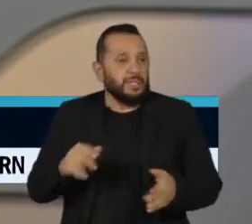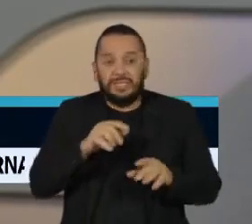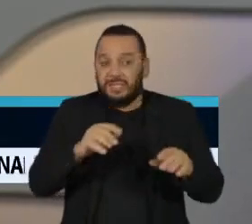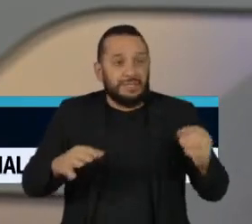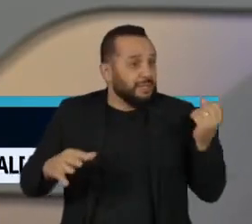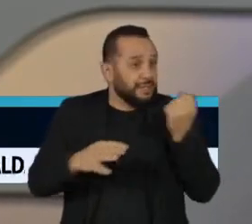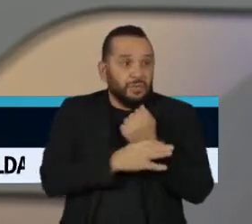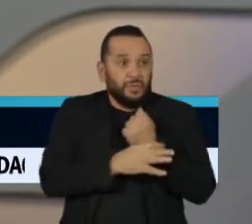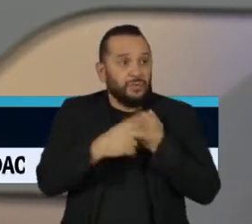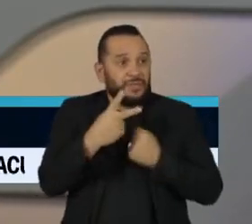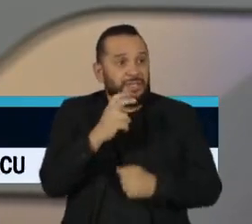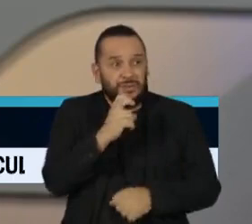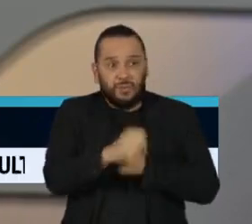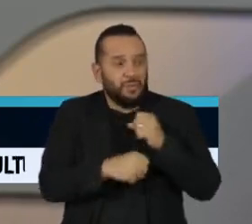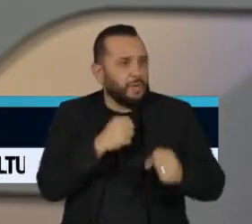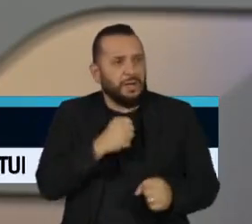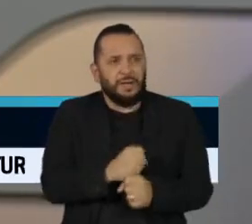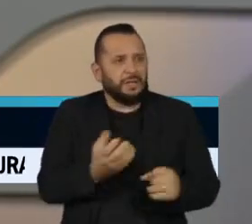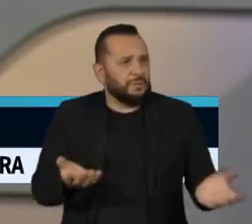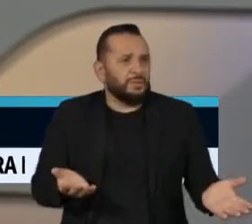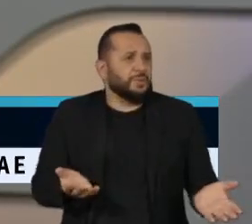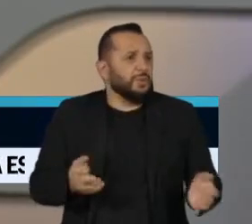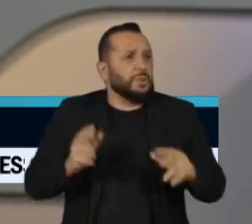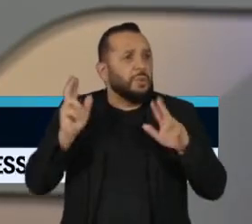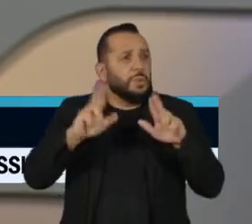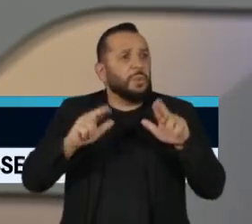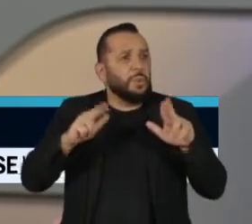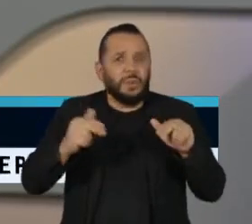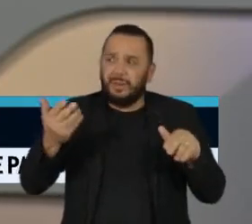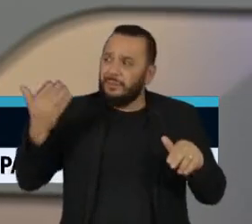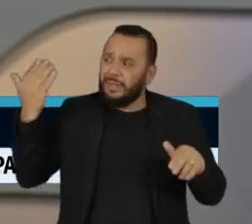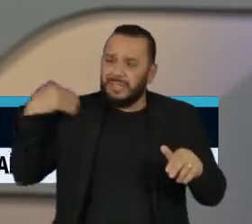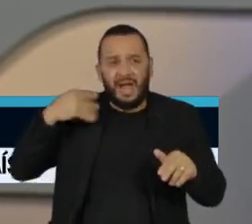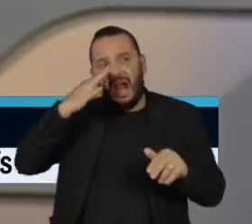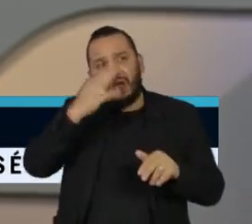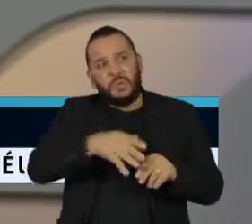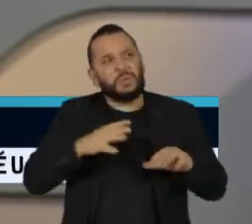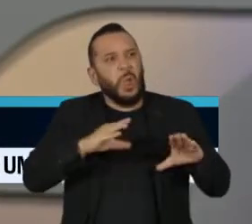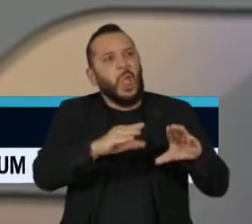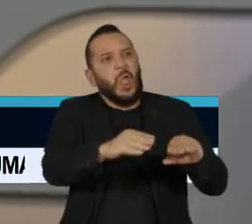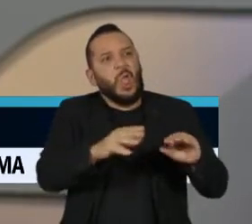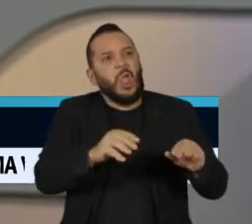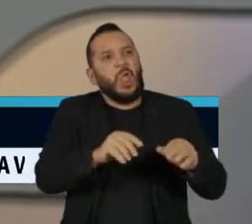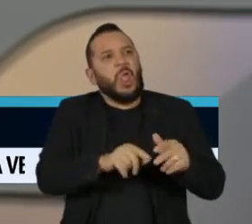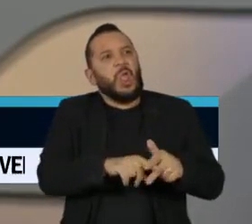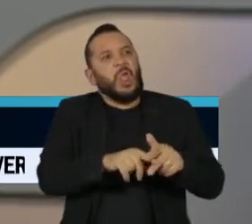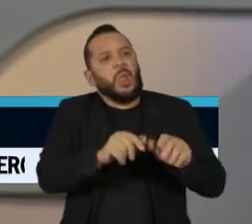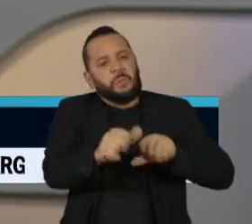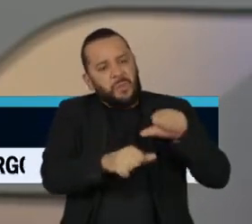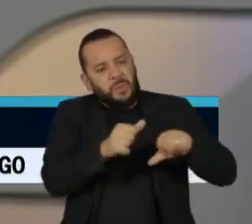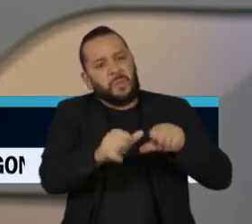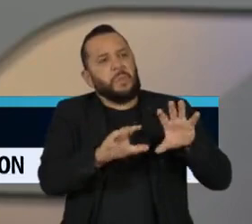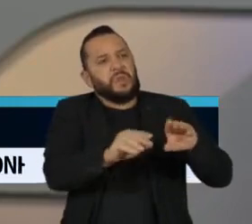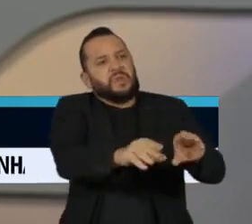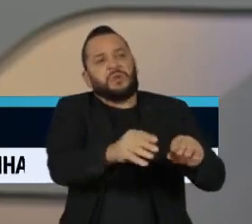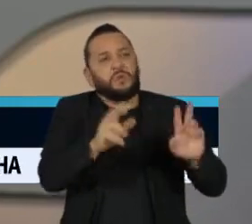eleição em função de acusação de fraude. Então, essa discussão precisa sair desse